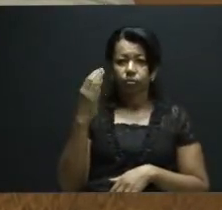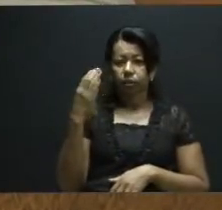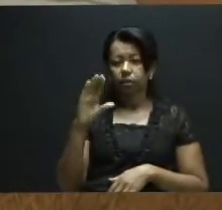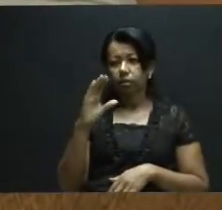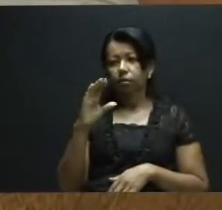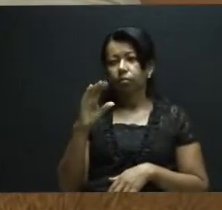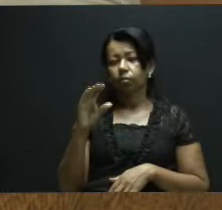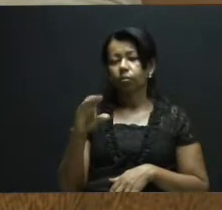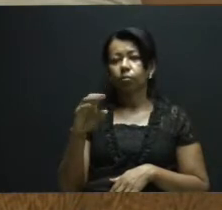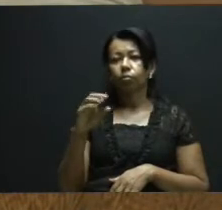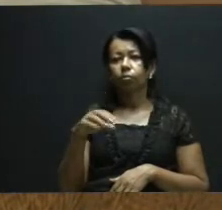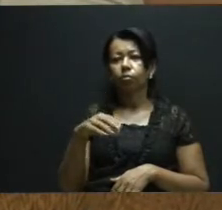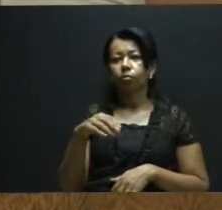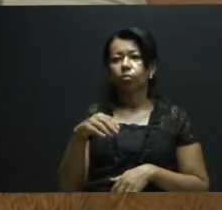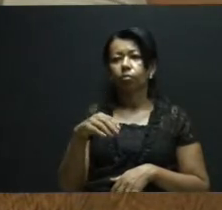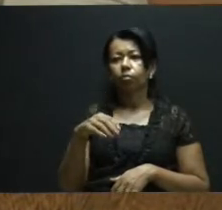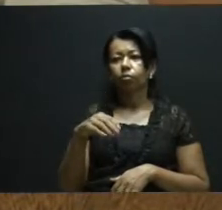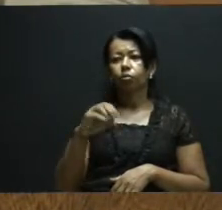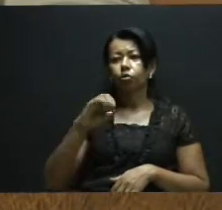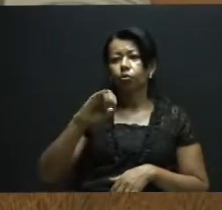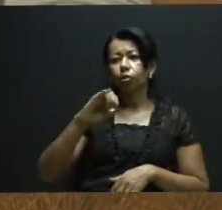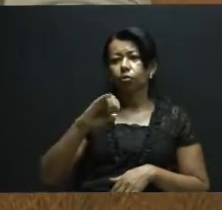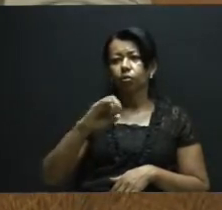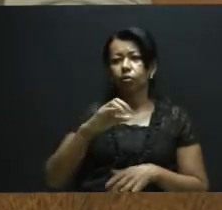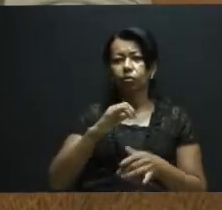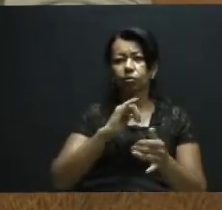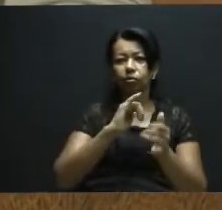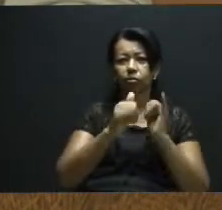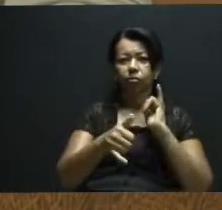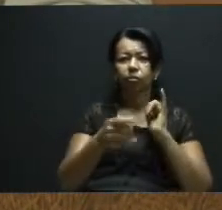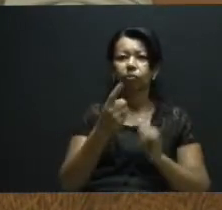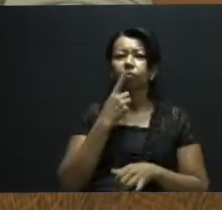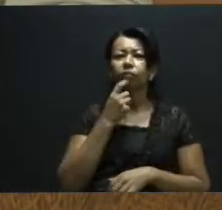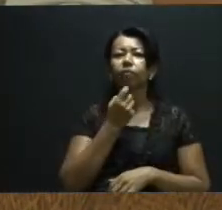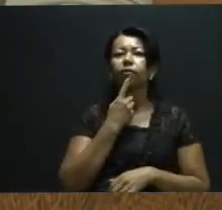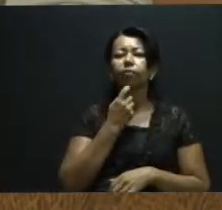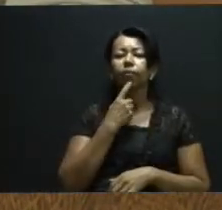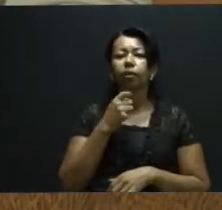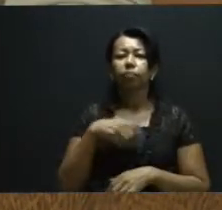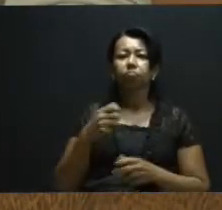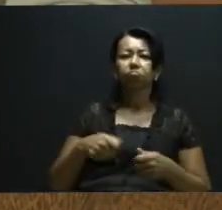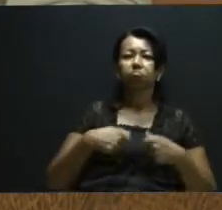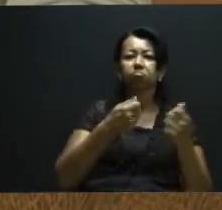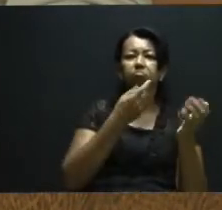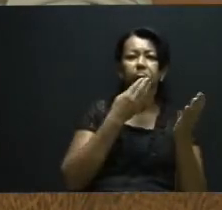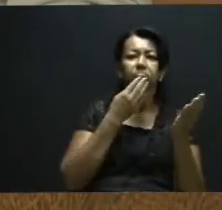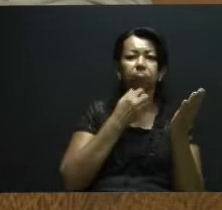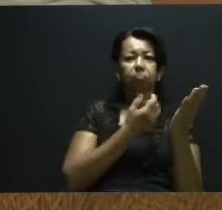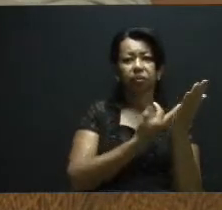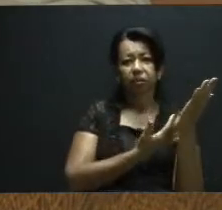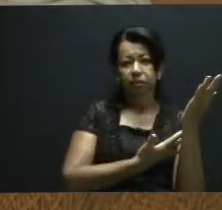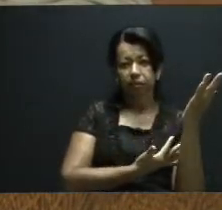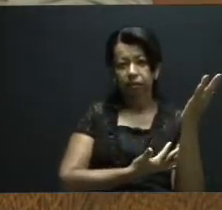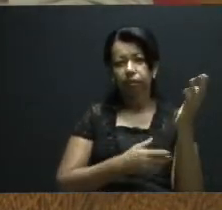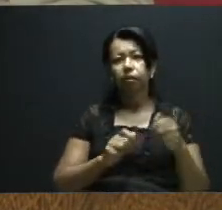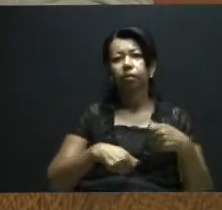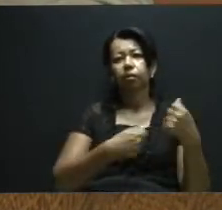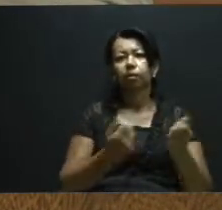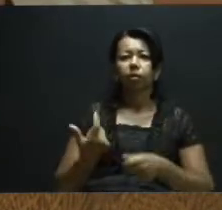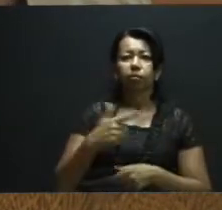o jogo vermelho para o incentivo de doação de sangue e dá outras providências